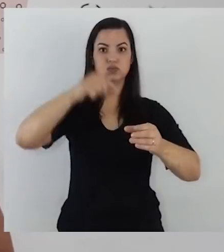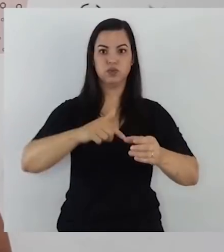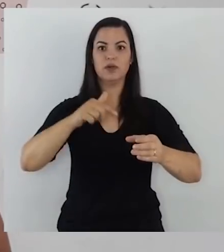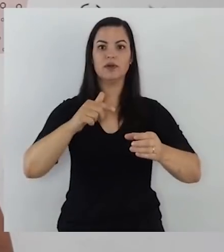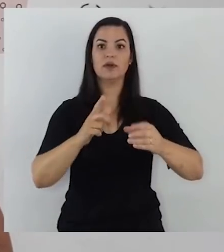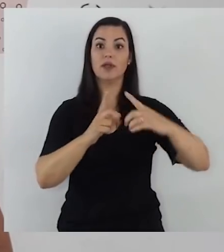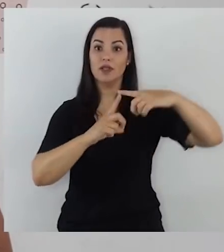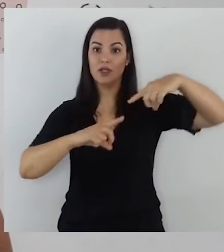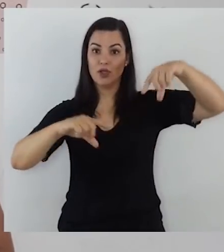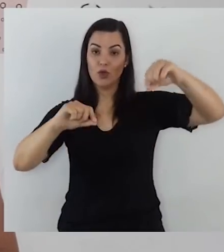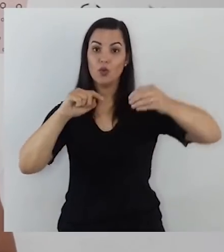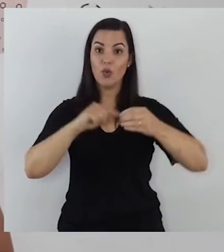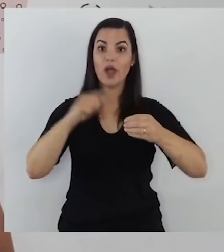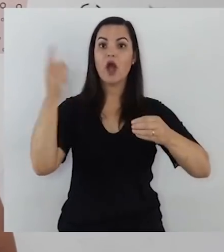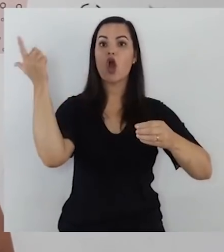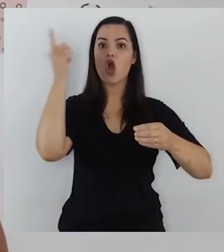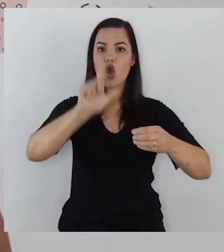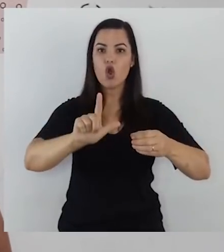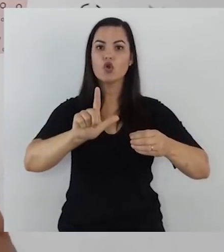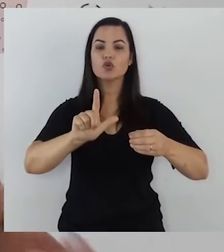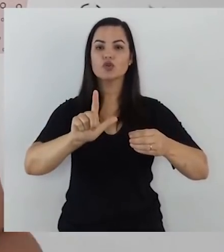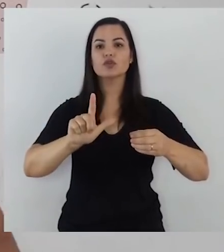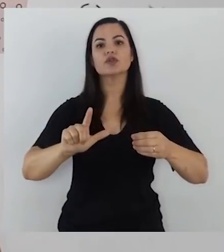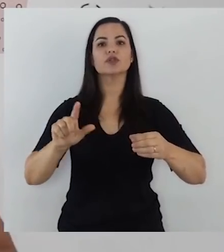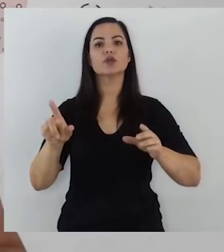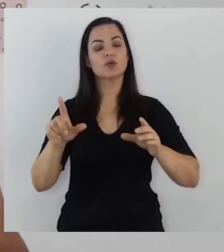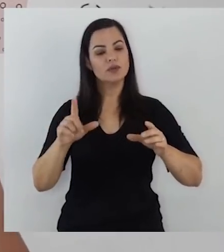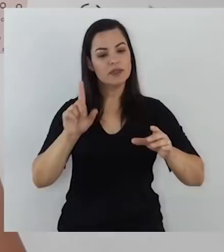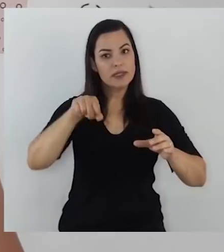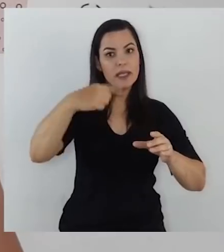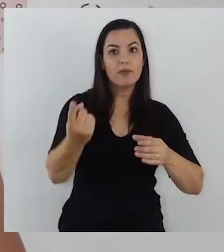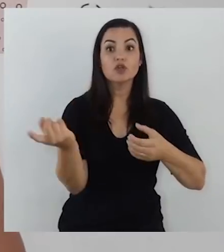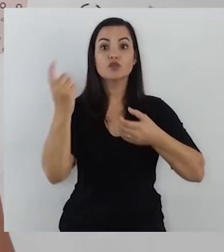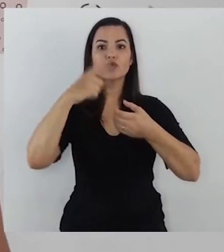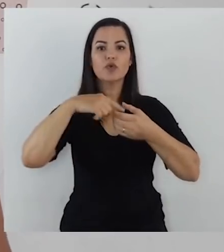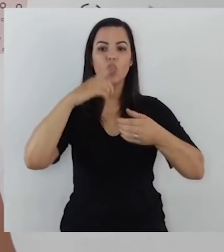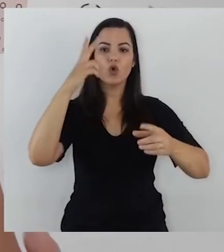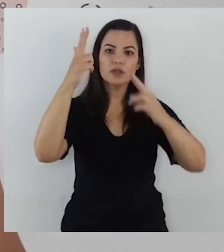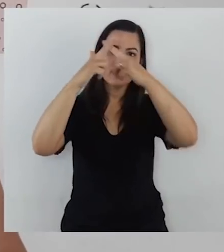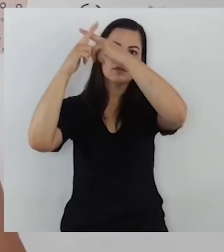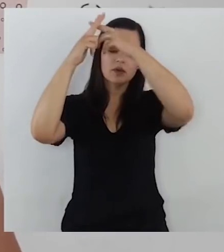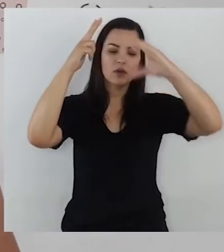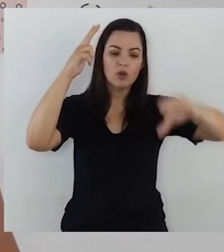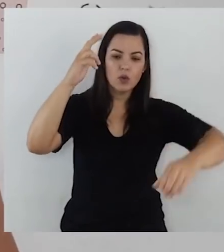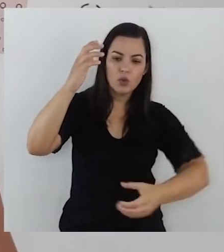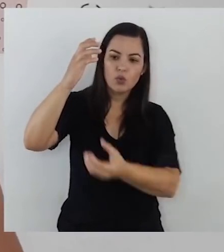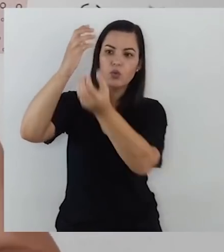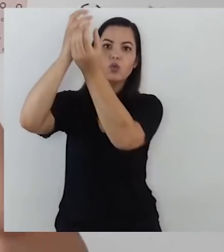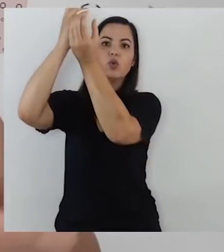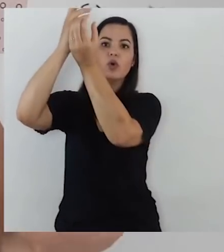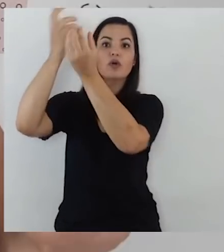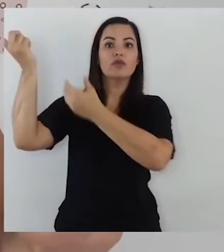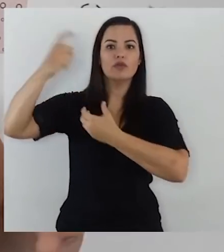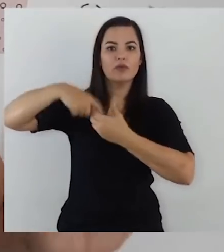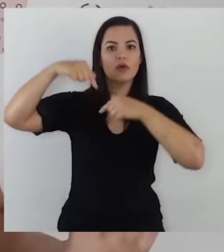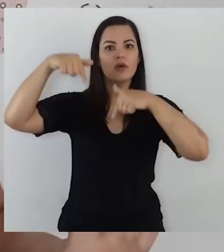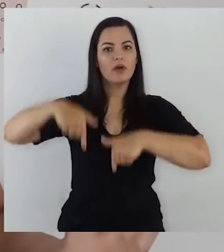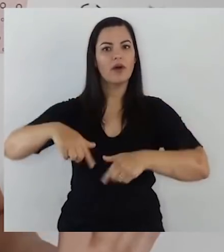pelo Columbia e pudesse, assim, acoplar-se a ele novamente para voltar à Terra.